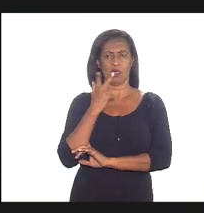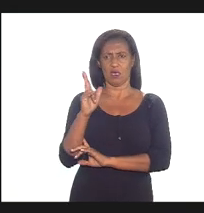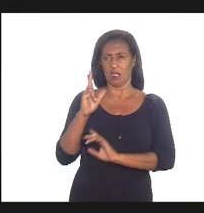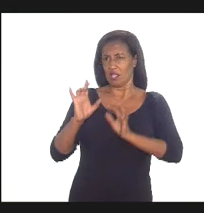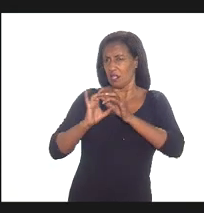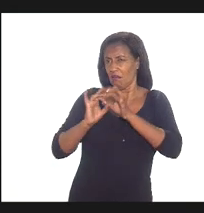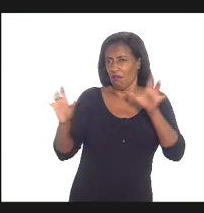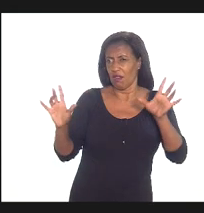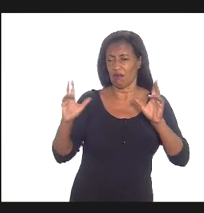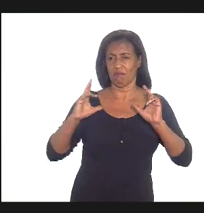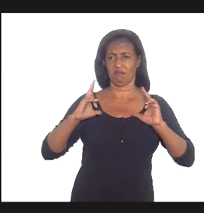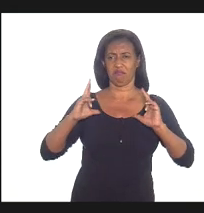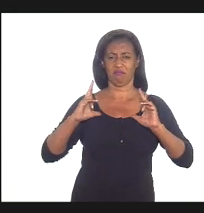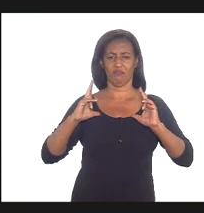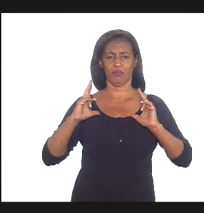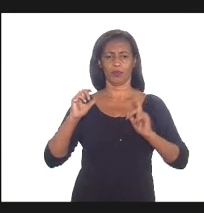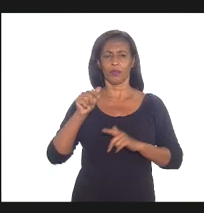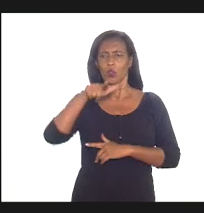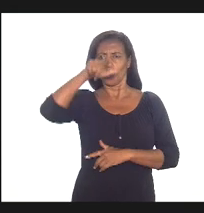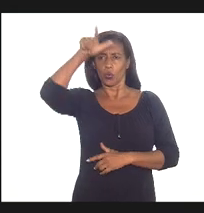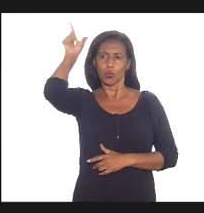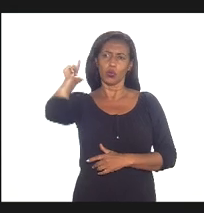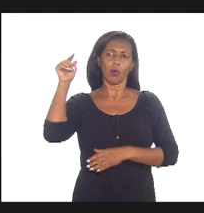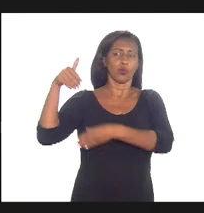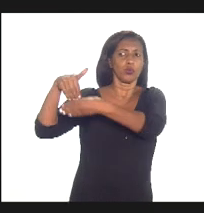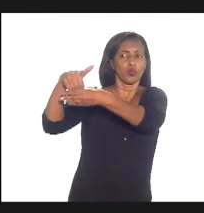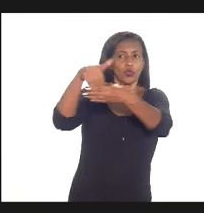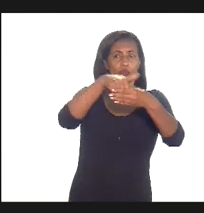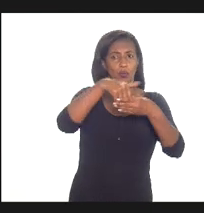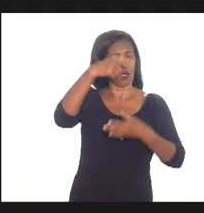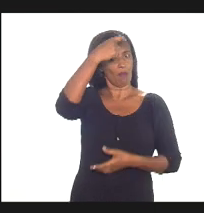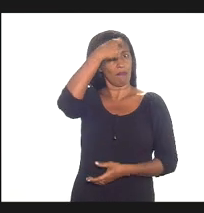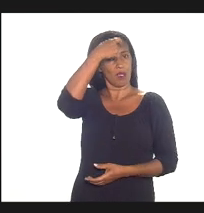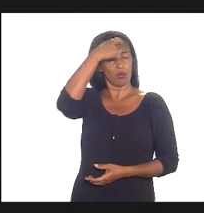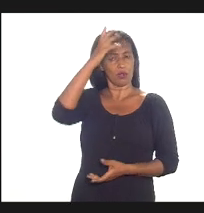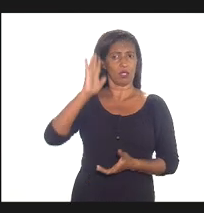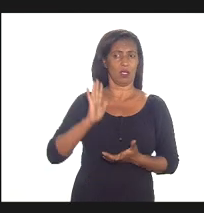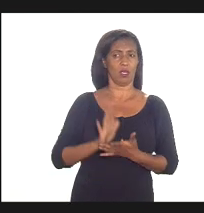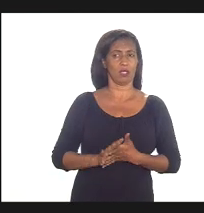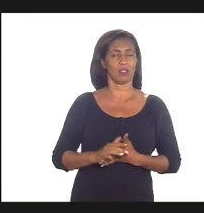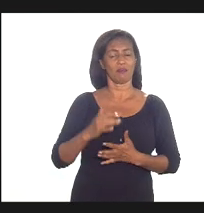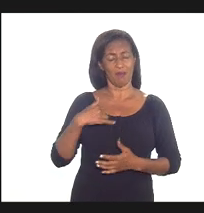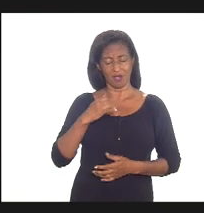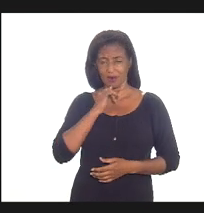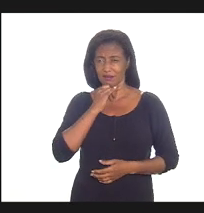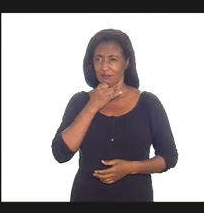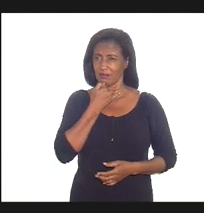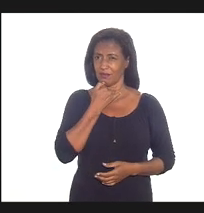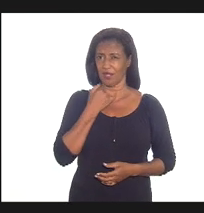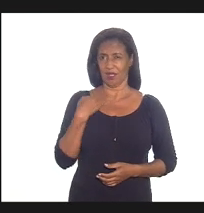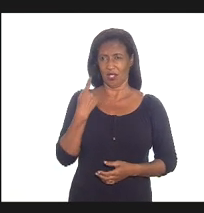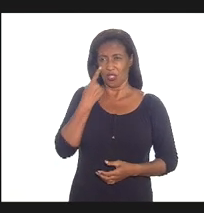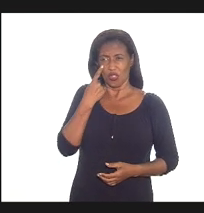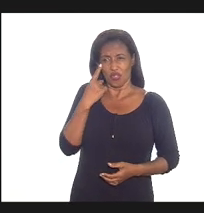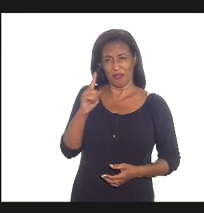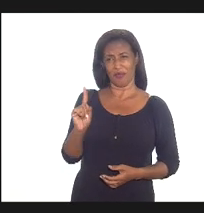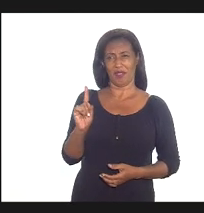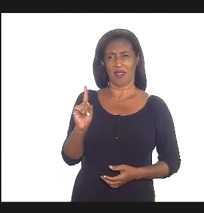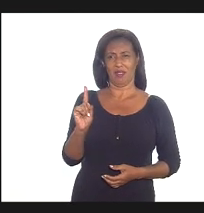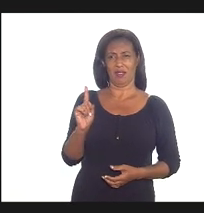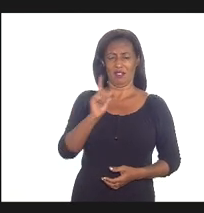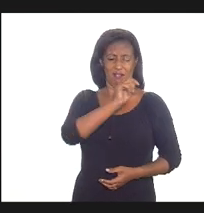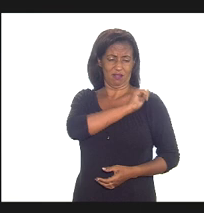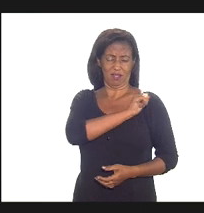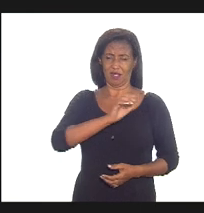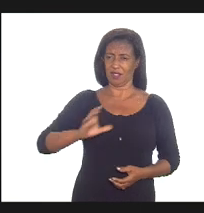deputada Marta Rocha, como deputado dos Paulo, de votar de acordo com a minha consciência. Mas muito me entristece de ver o deputado André Siciliano, que sempre